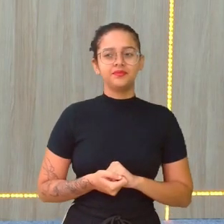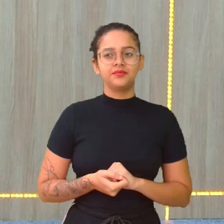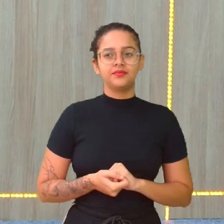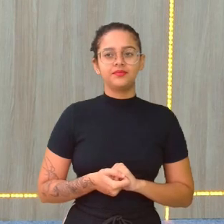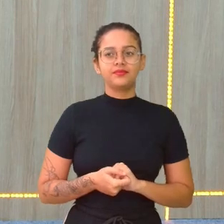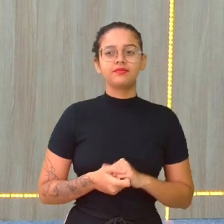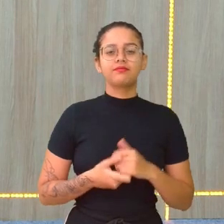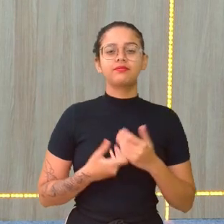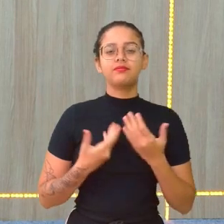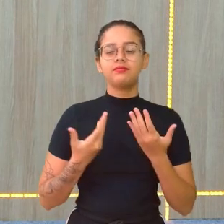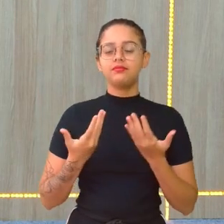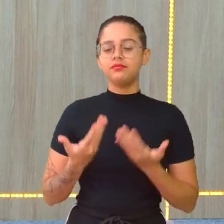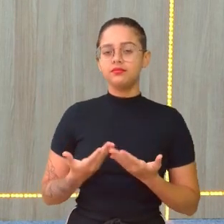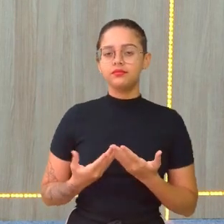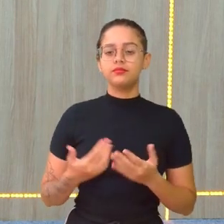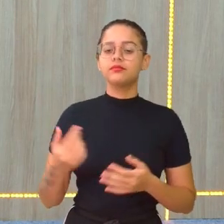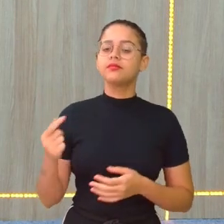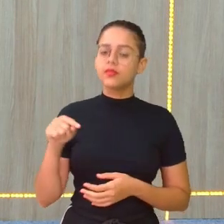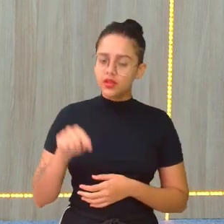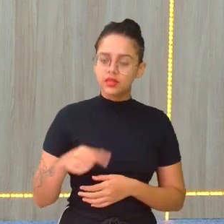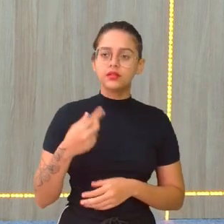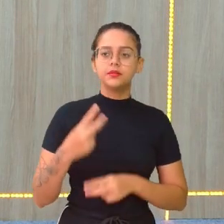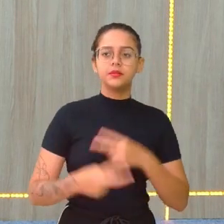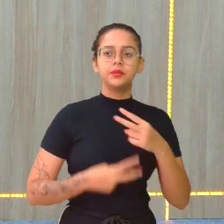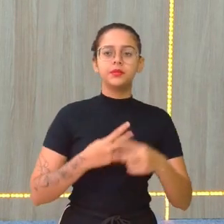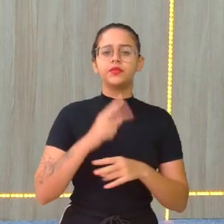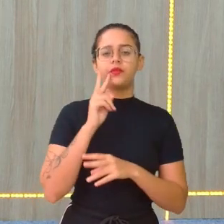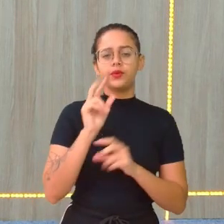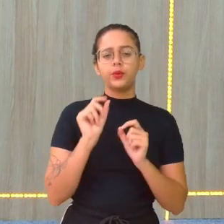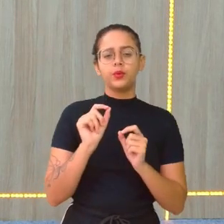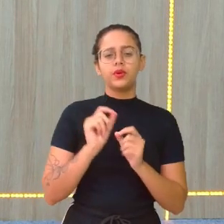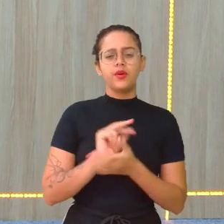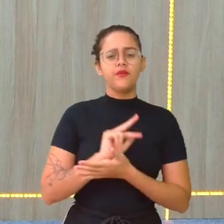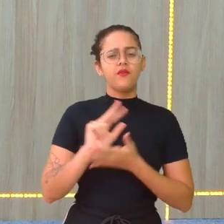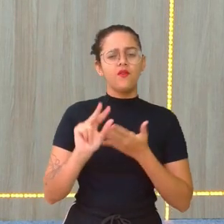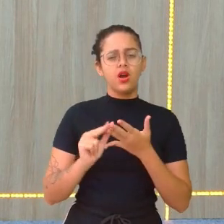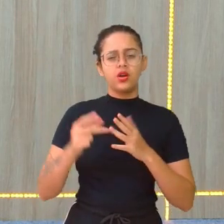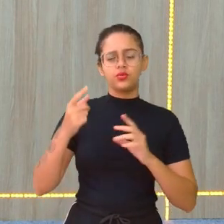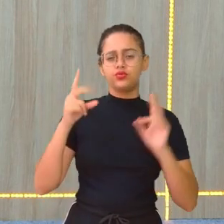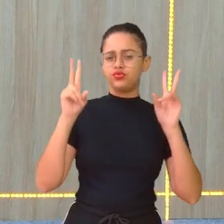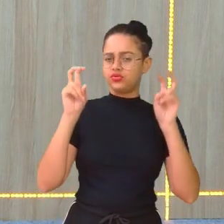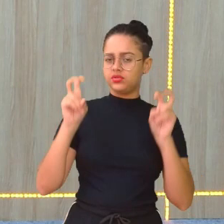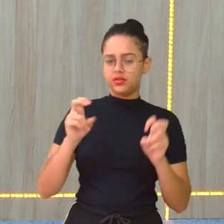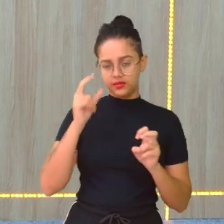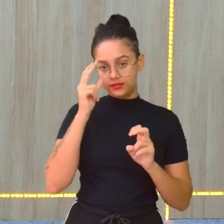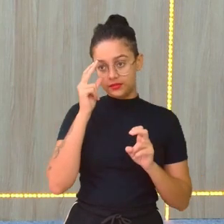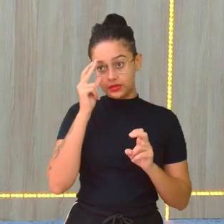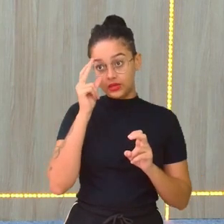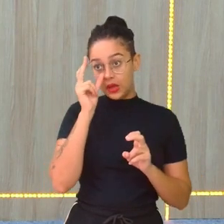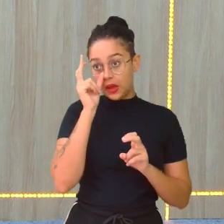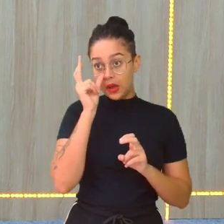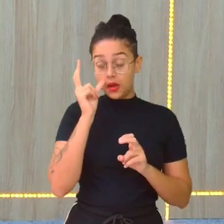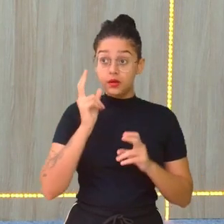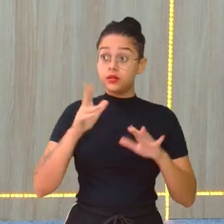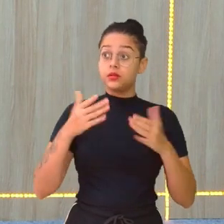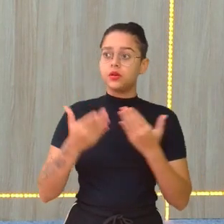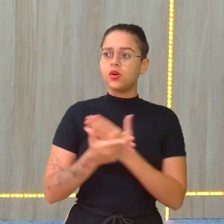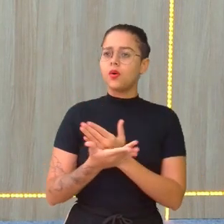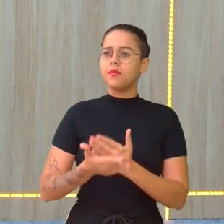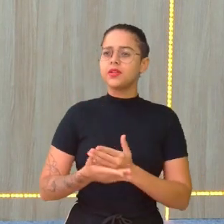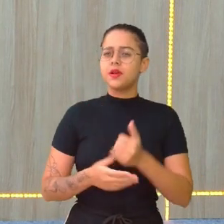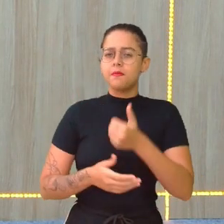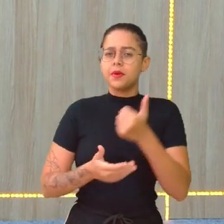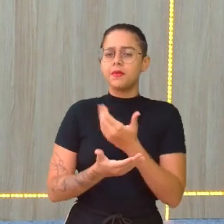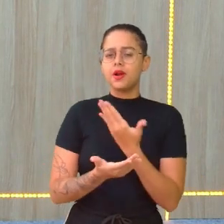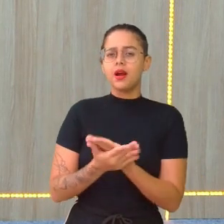Então, nesse bimestre, a gente foi vendo e discutindo vários temas, né? E nós começamos a primeira